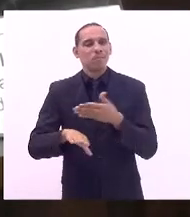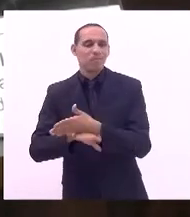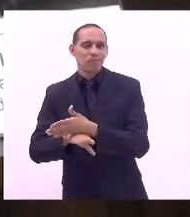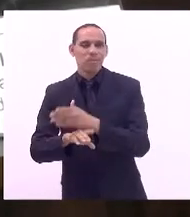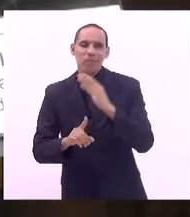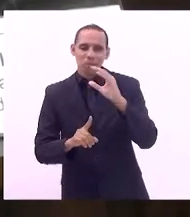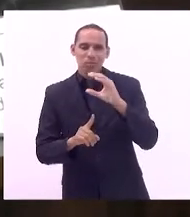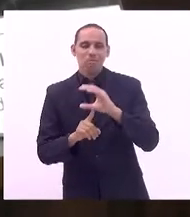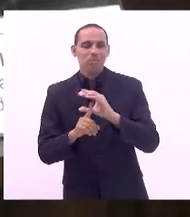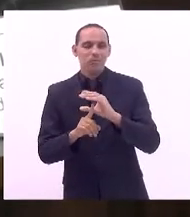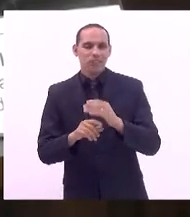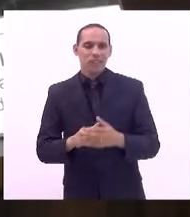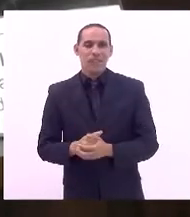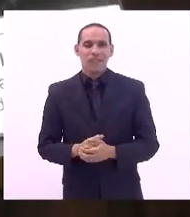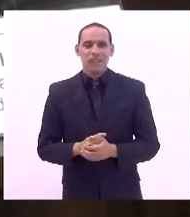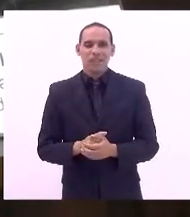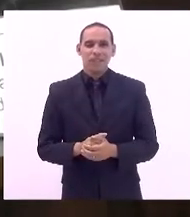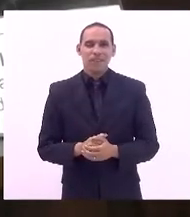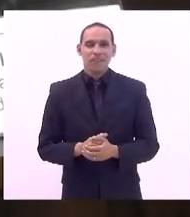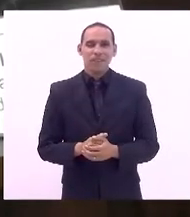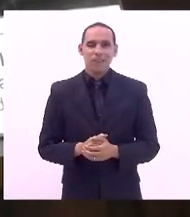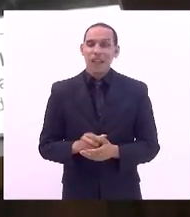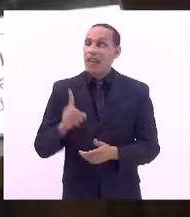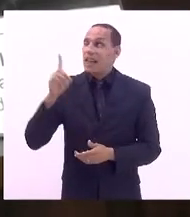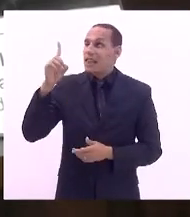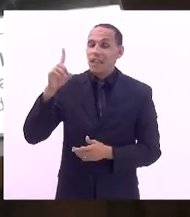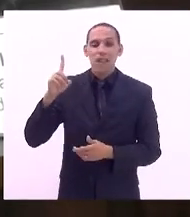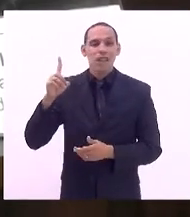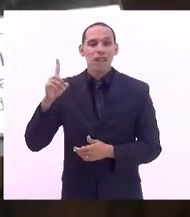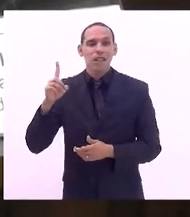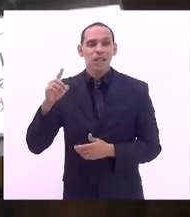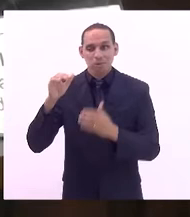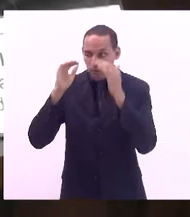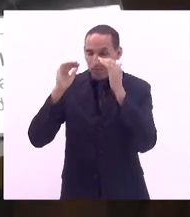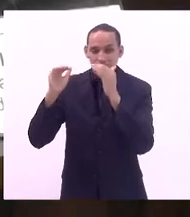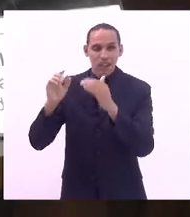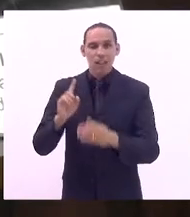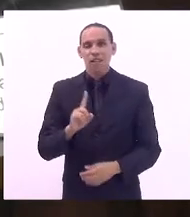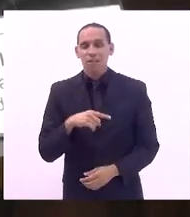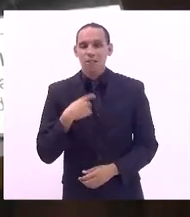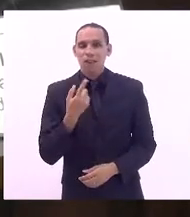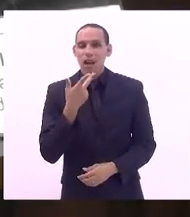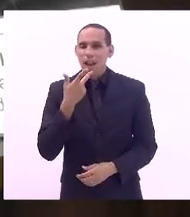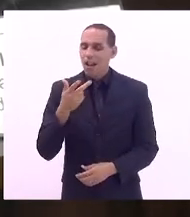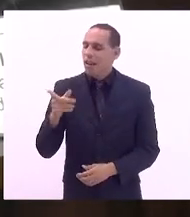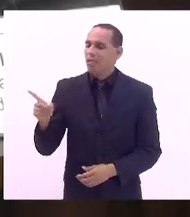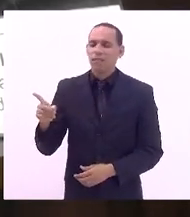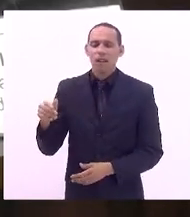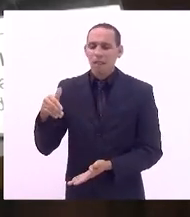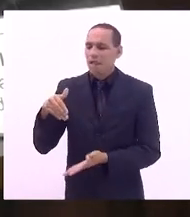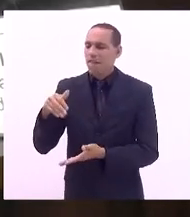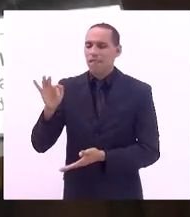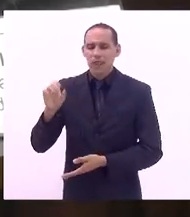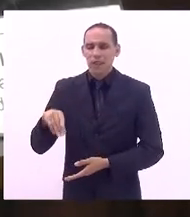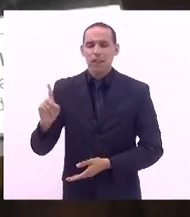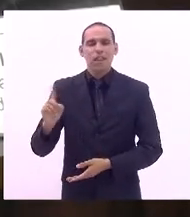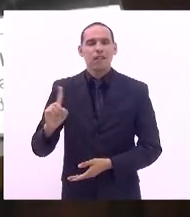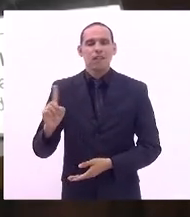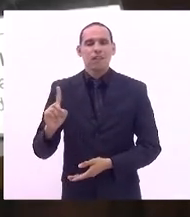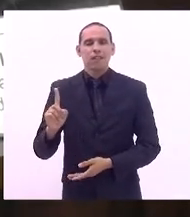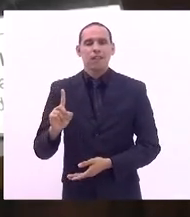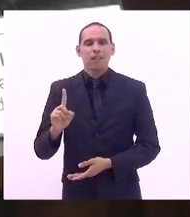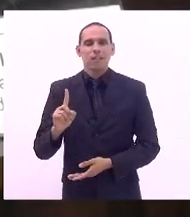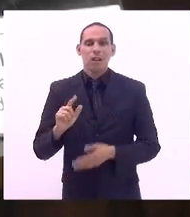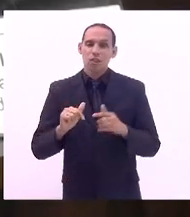com a Capelania servos do Deus altíssimo e falamos o Finn não chegou e a